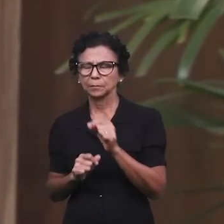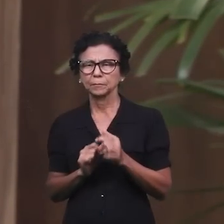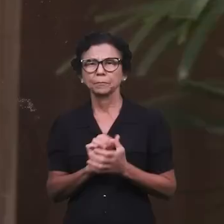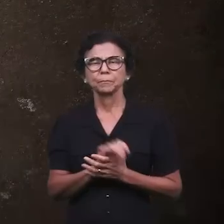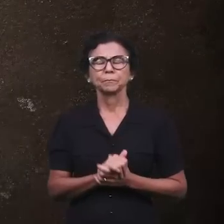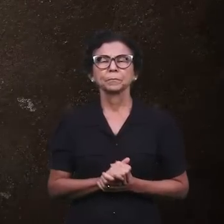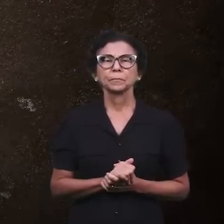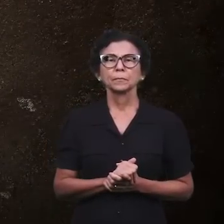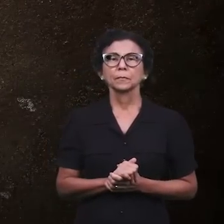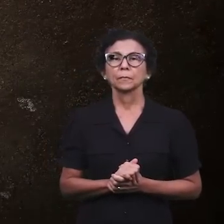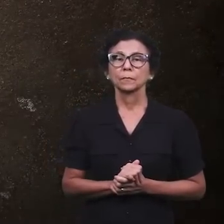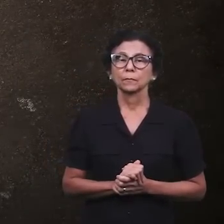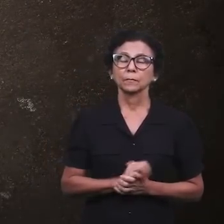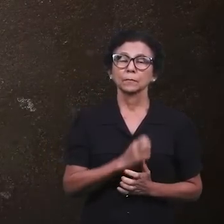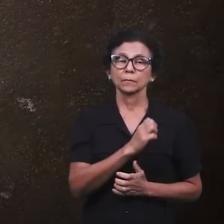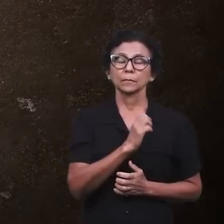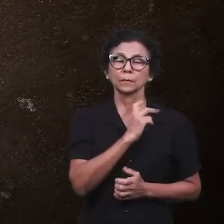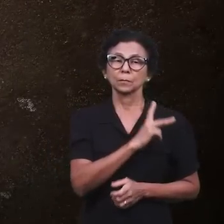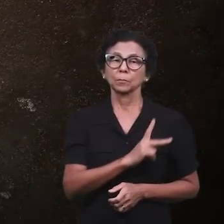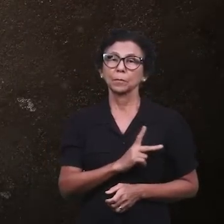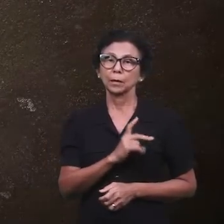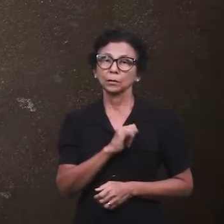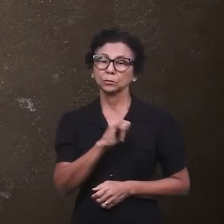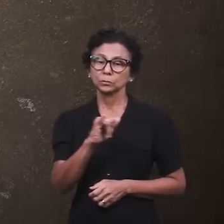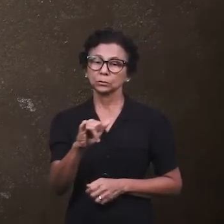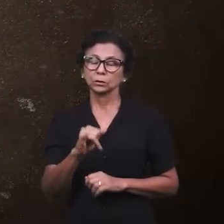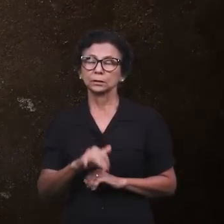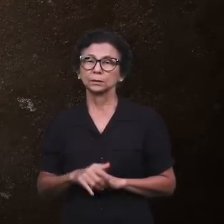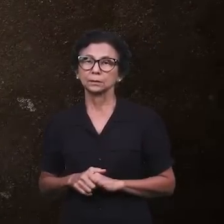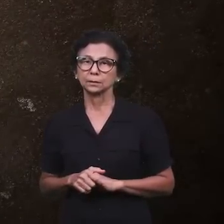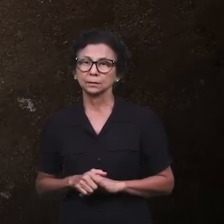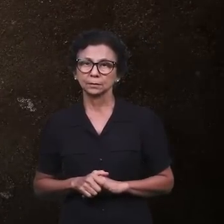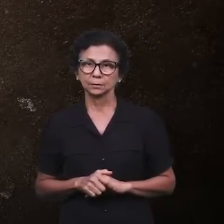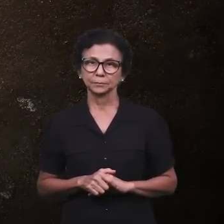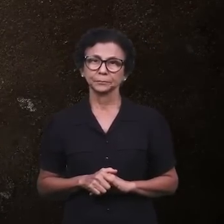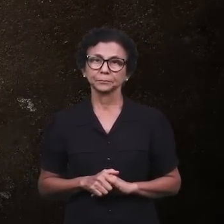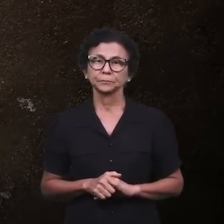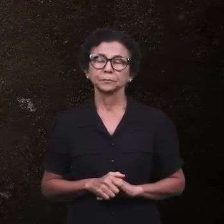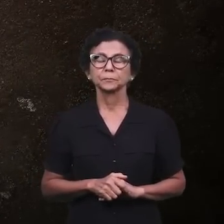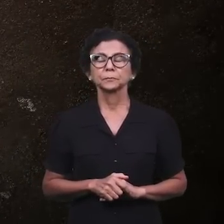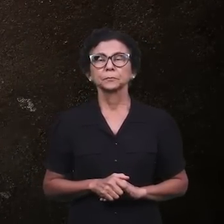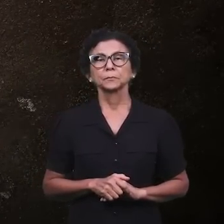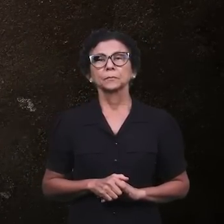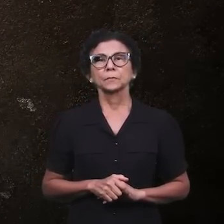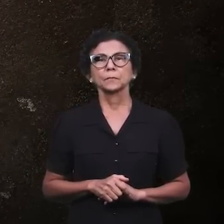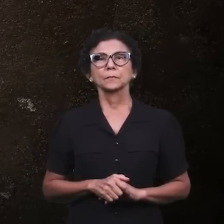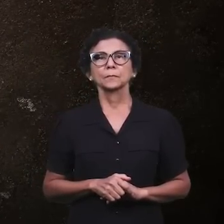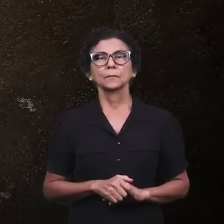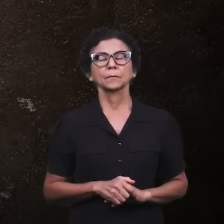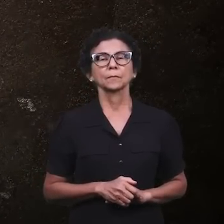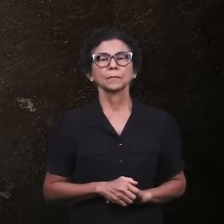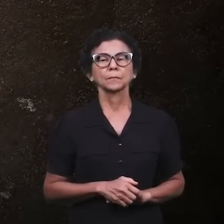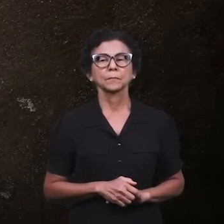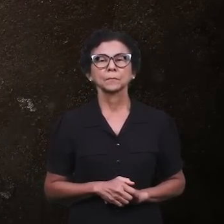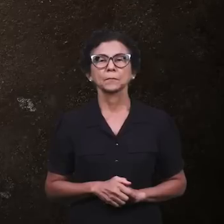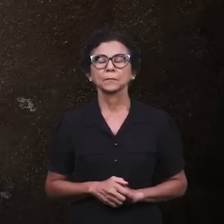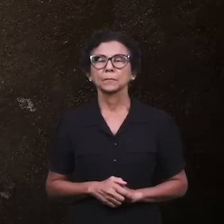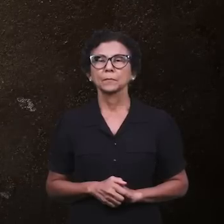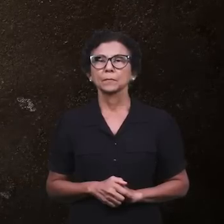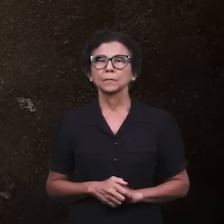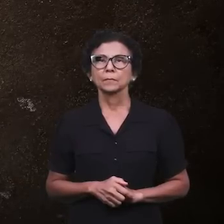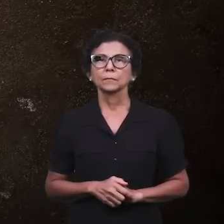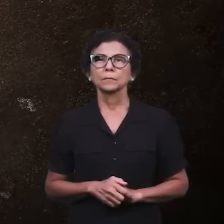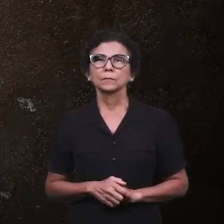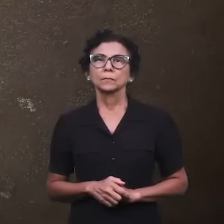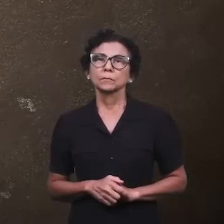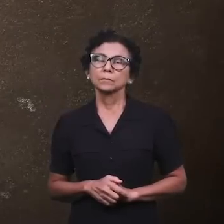que aos homens está determinado, ordenado,